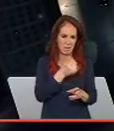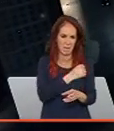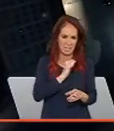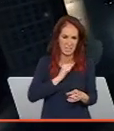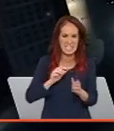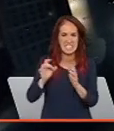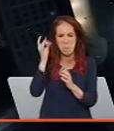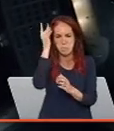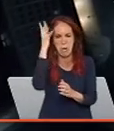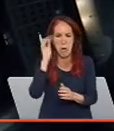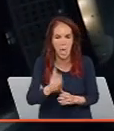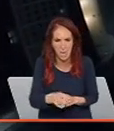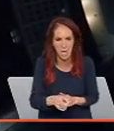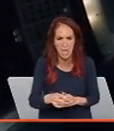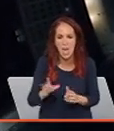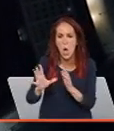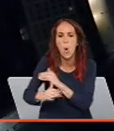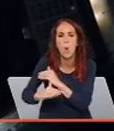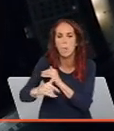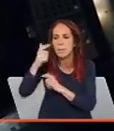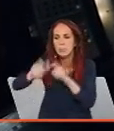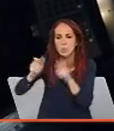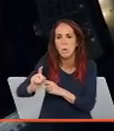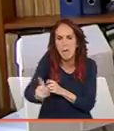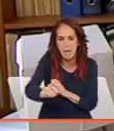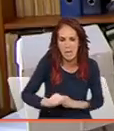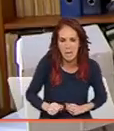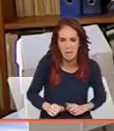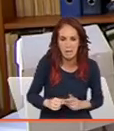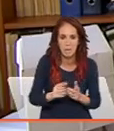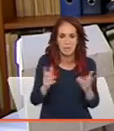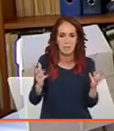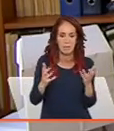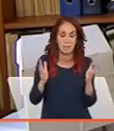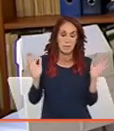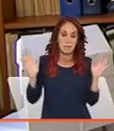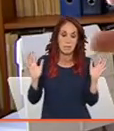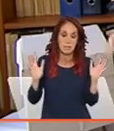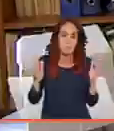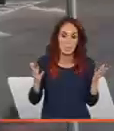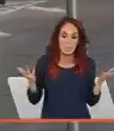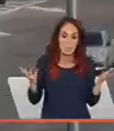É gatonagem. É roubar o povo. Passa o lupa e agradeço.